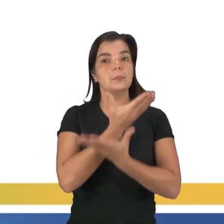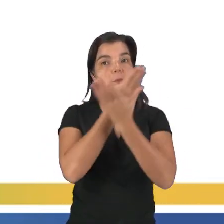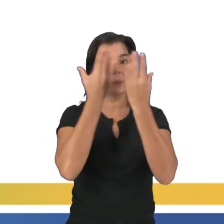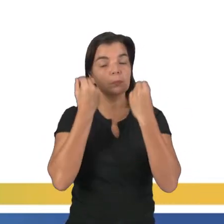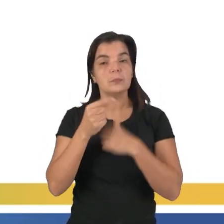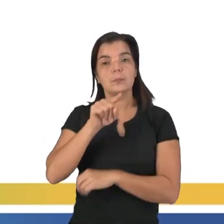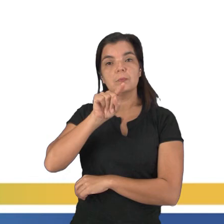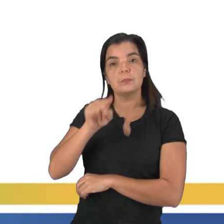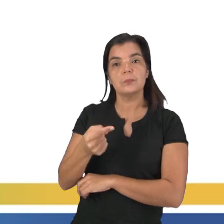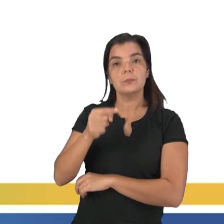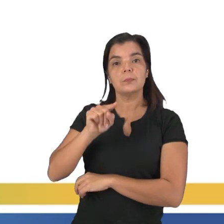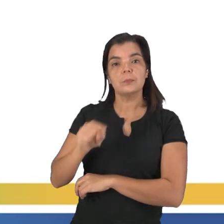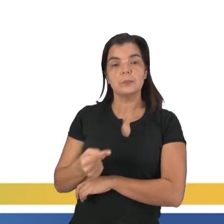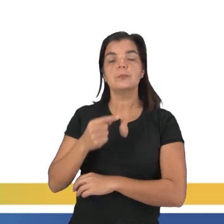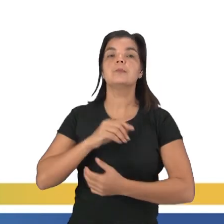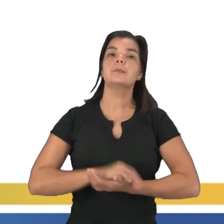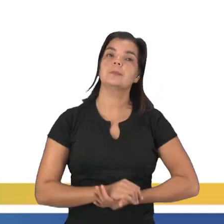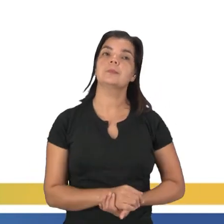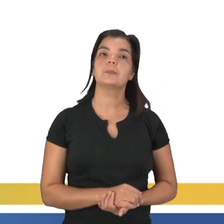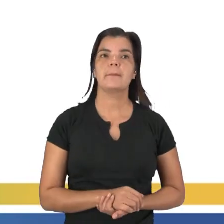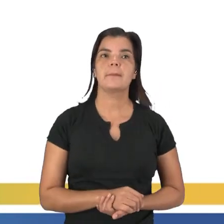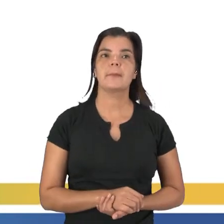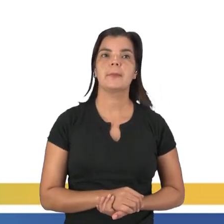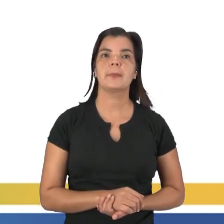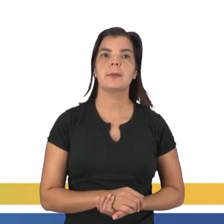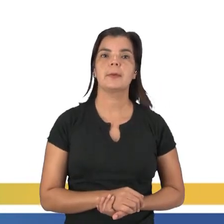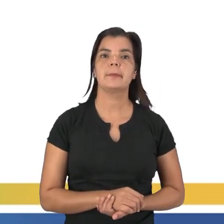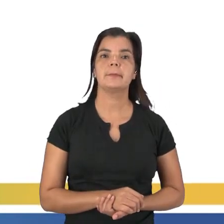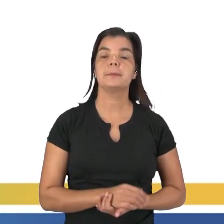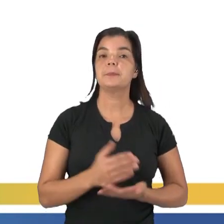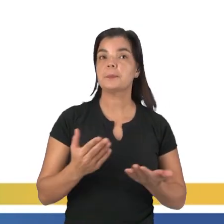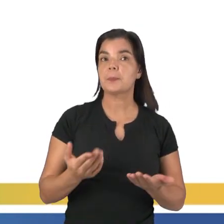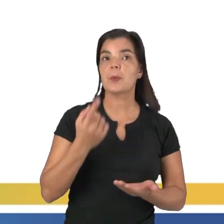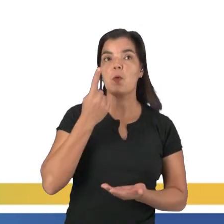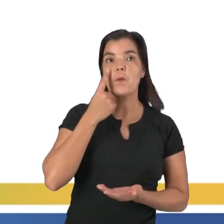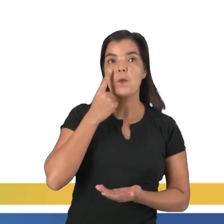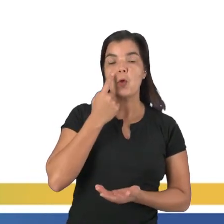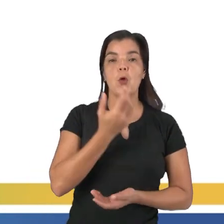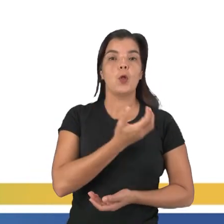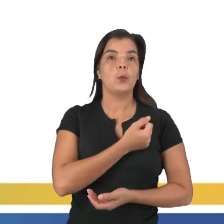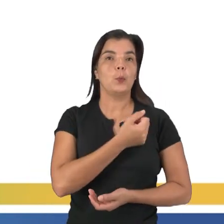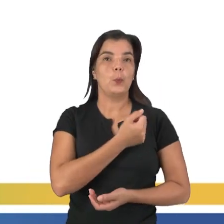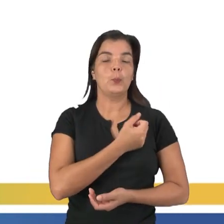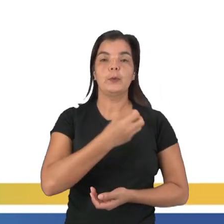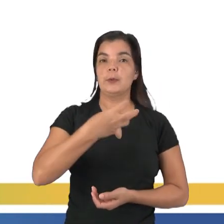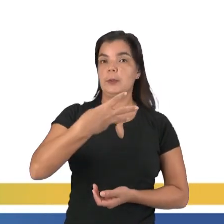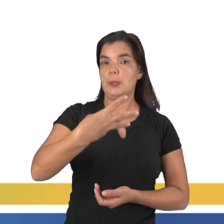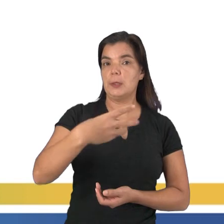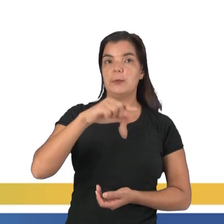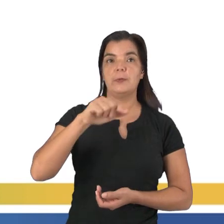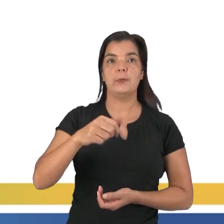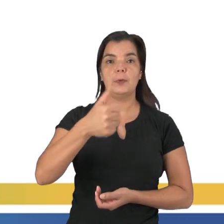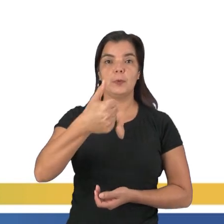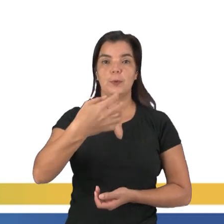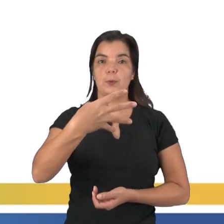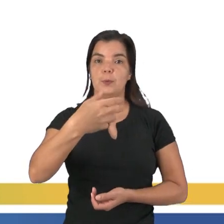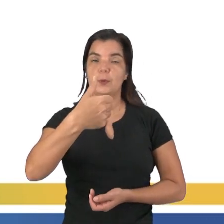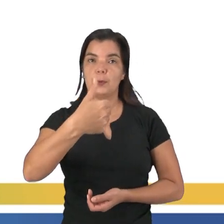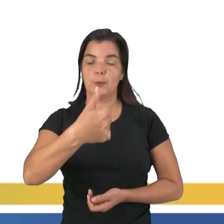Em outras palavras, vírgula embaixo de vírgula. Determine o valor da subtração entre